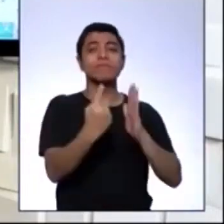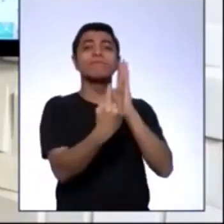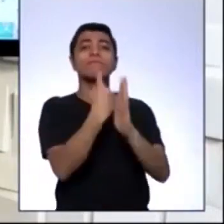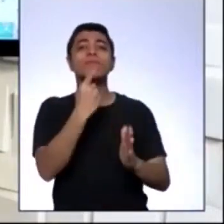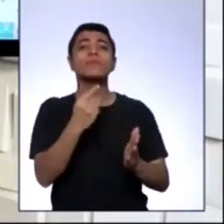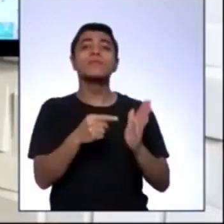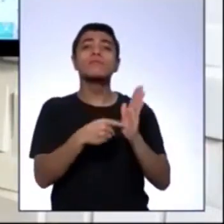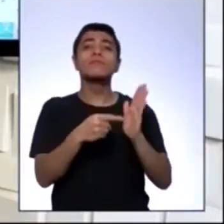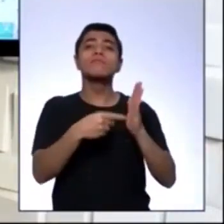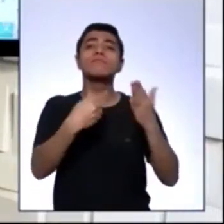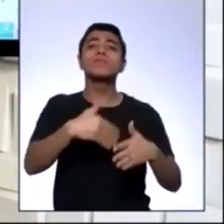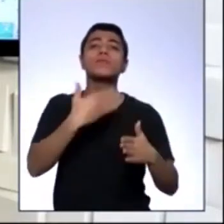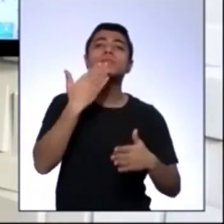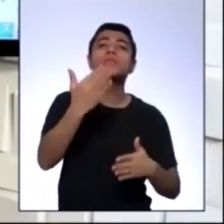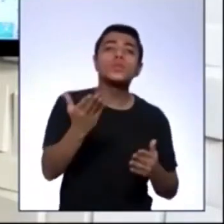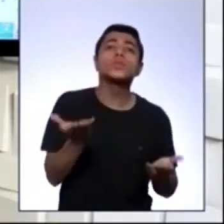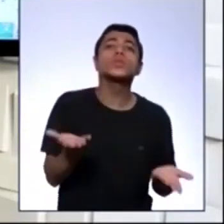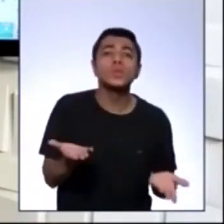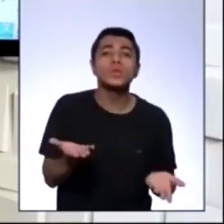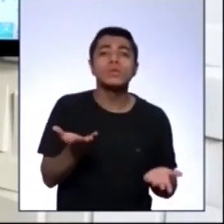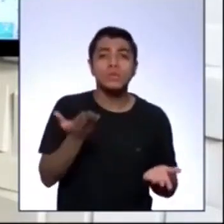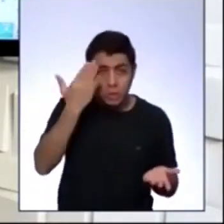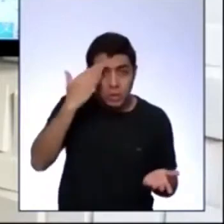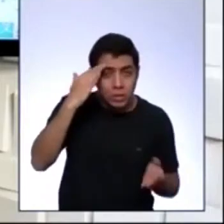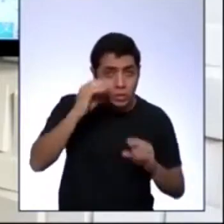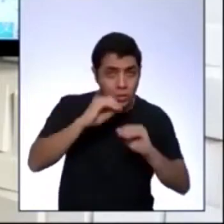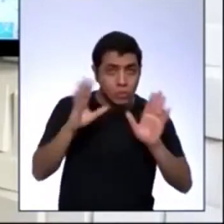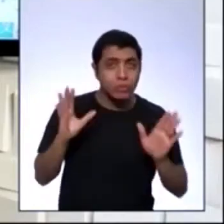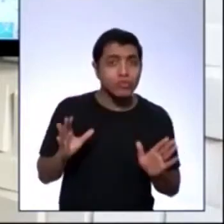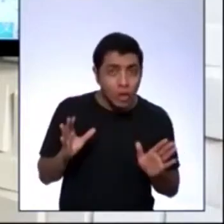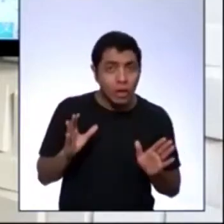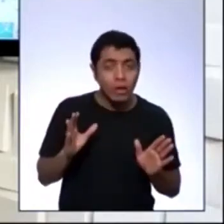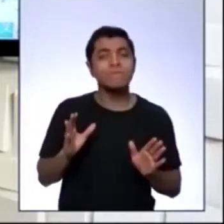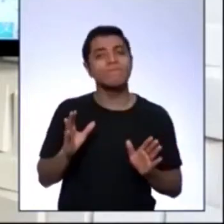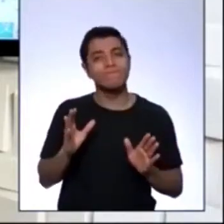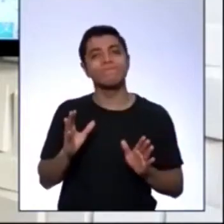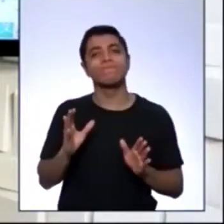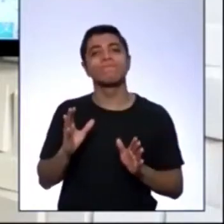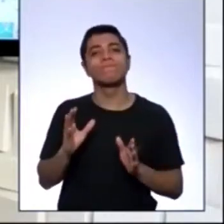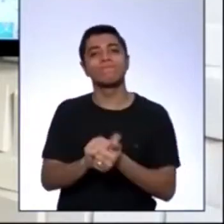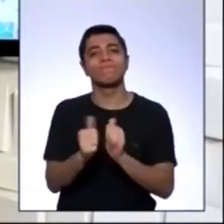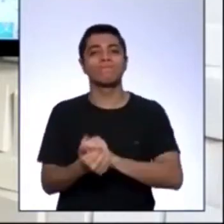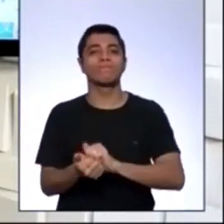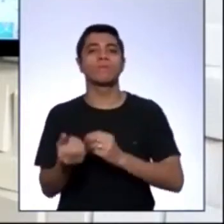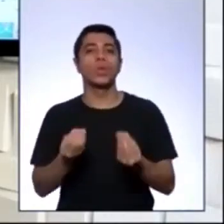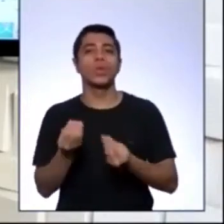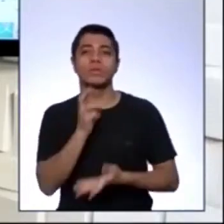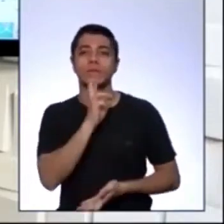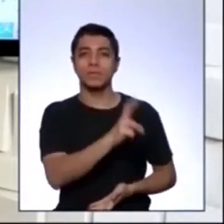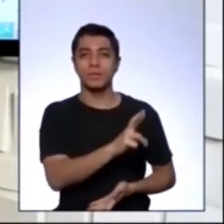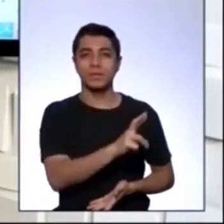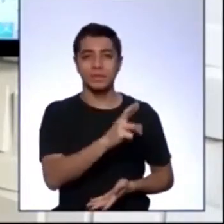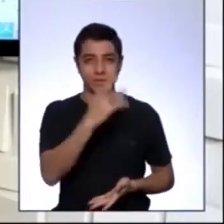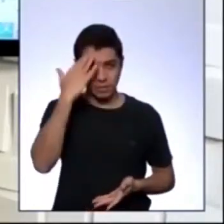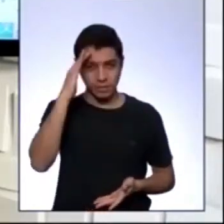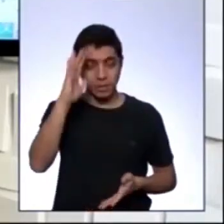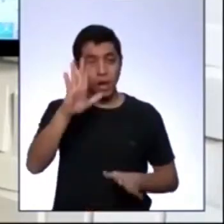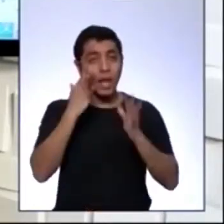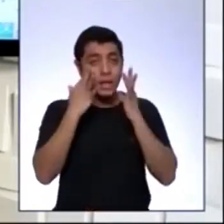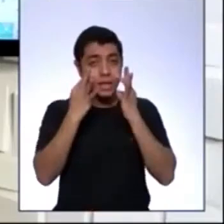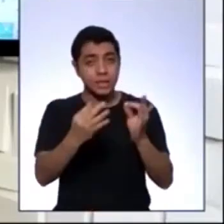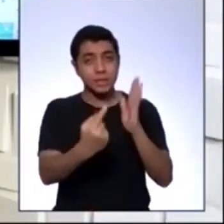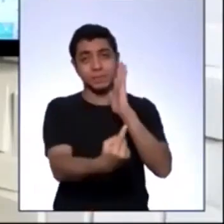pedido para você poder elaborar uma maneira para resolver a questão a partir da pergunta